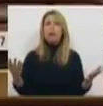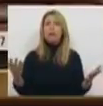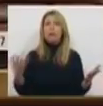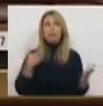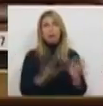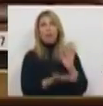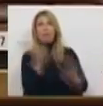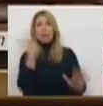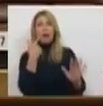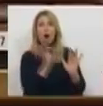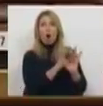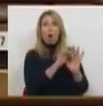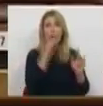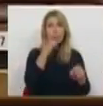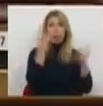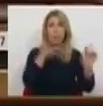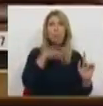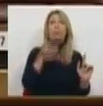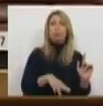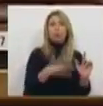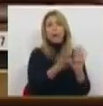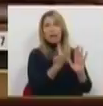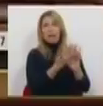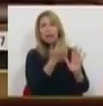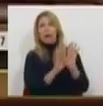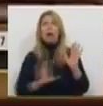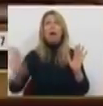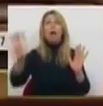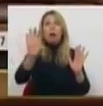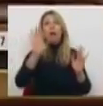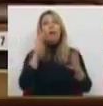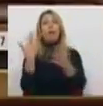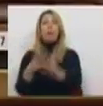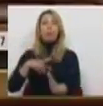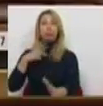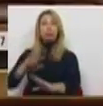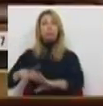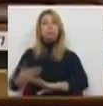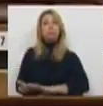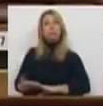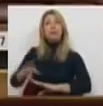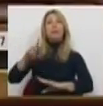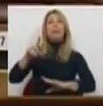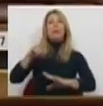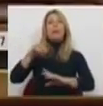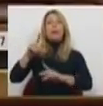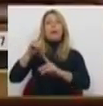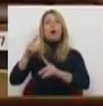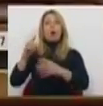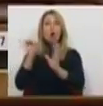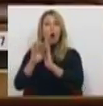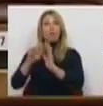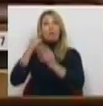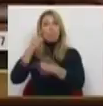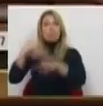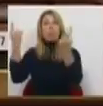dos cofres públicos portugueses, tem servido para engrandecer os cofres públicos dos países mais ricos da Europa. Mas olhamos